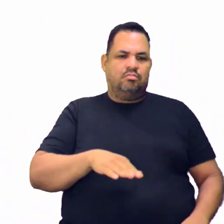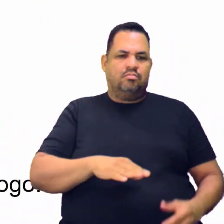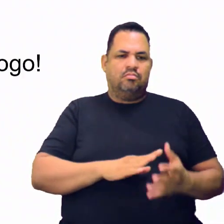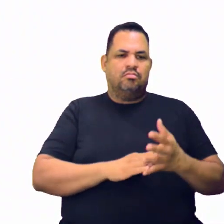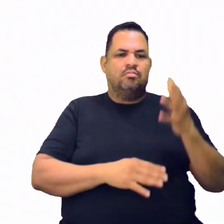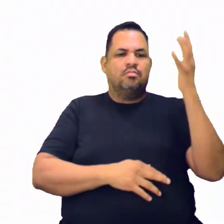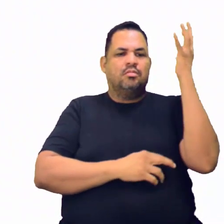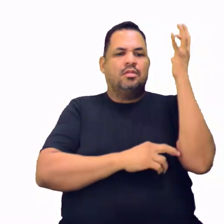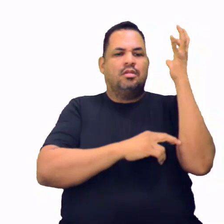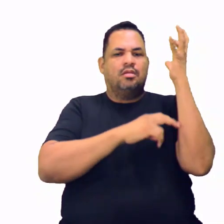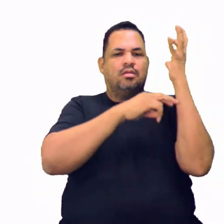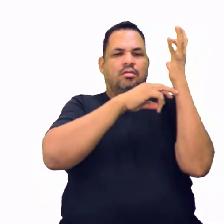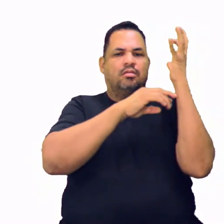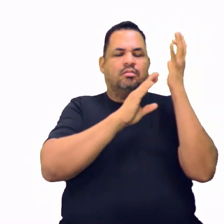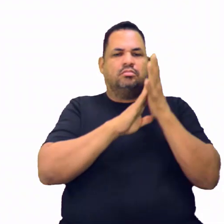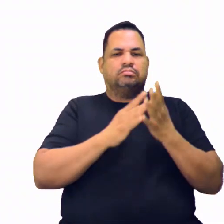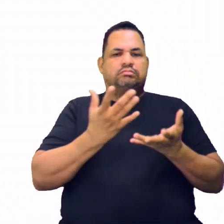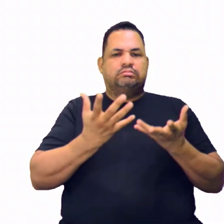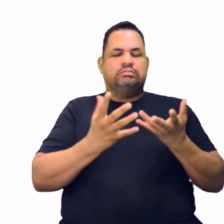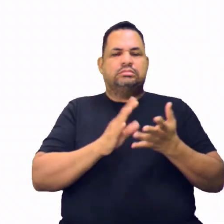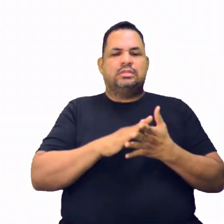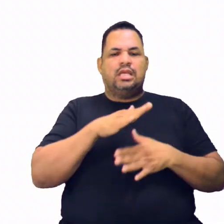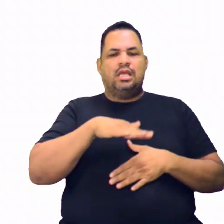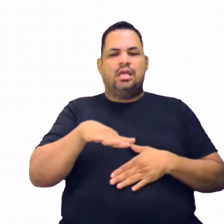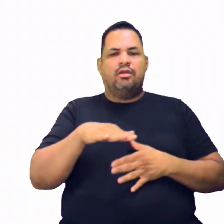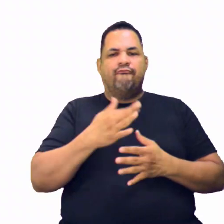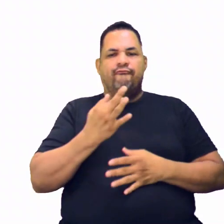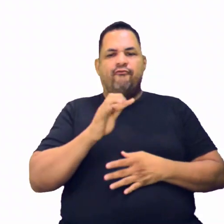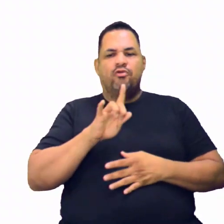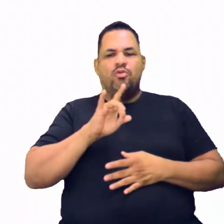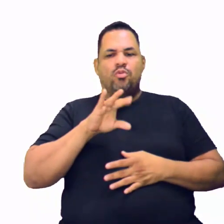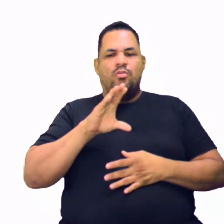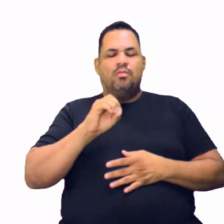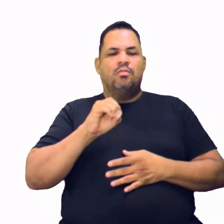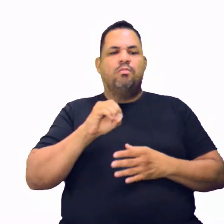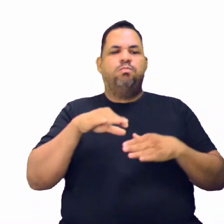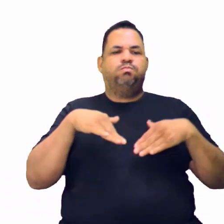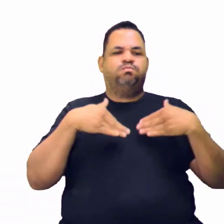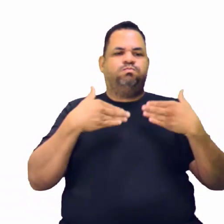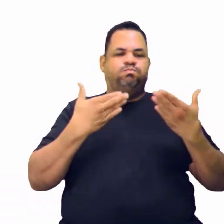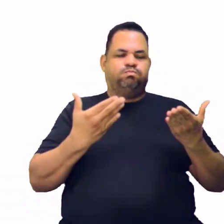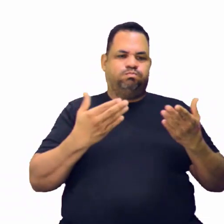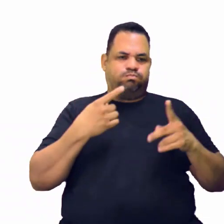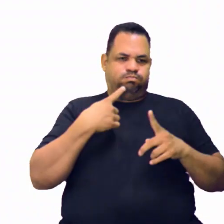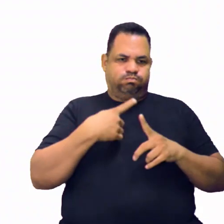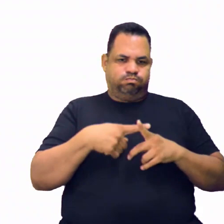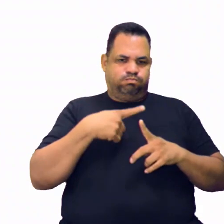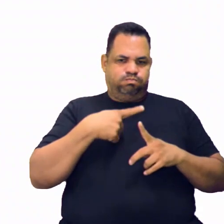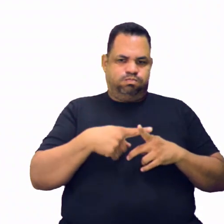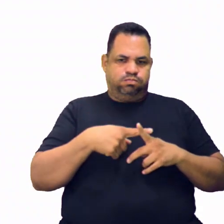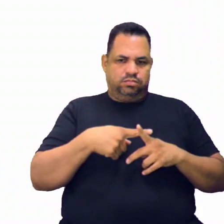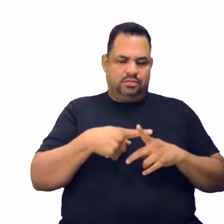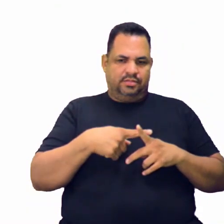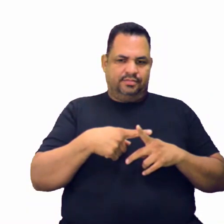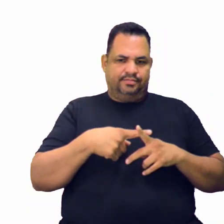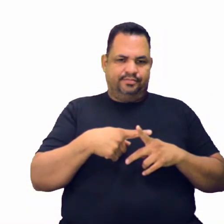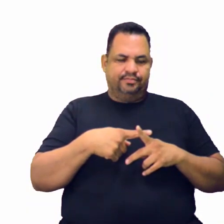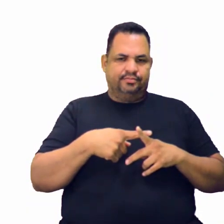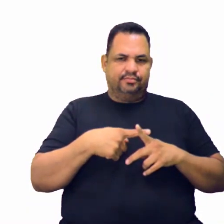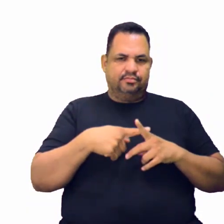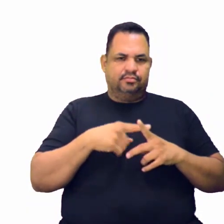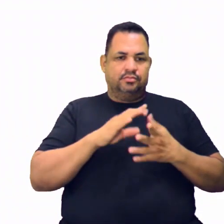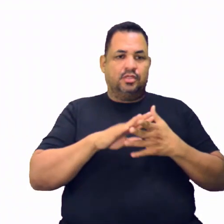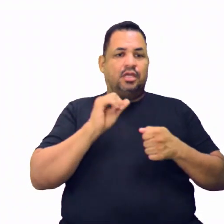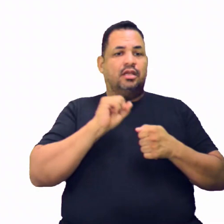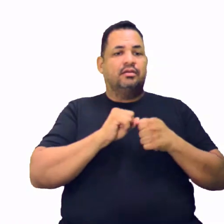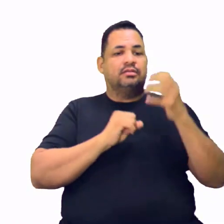diz o seguinte: essa criança é fogo. Por que ela é fogo? Pela